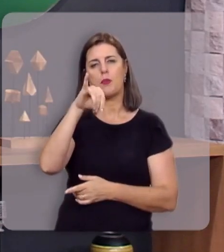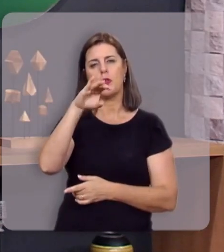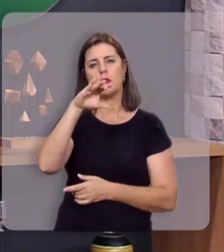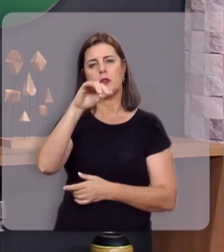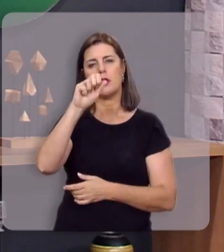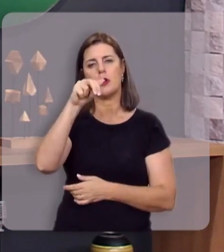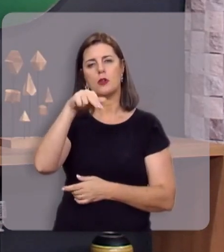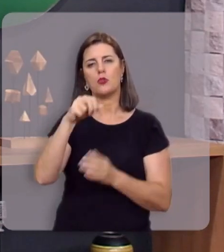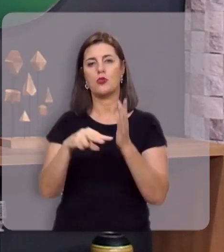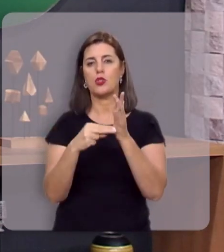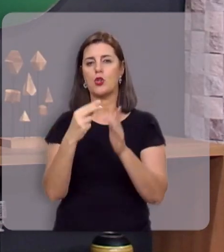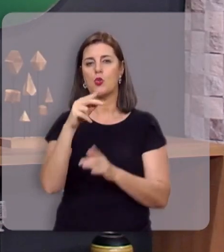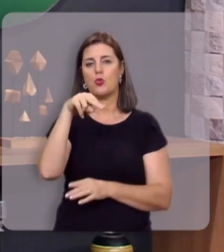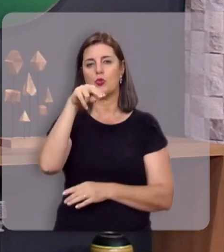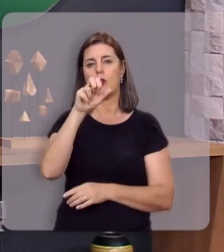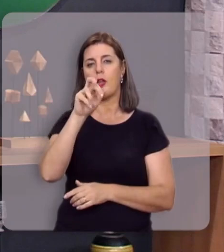Nero,